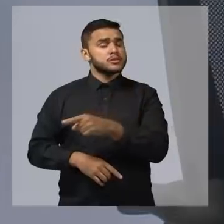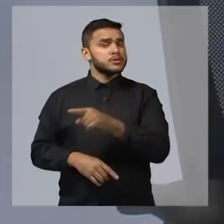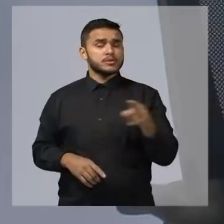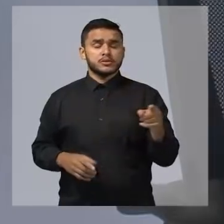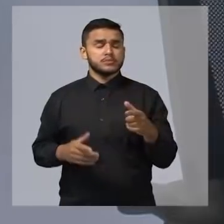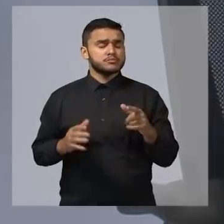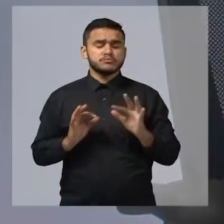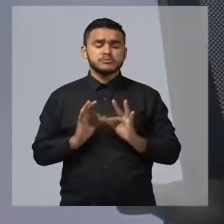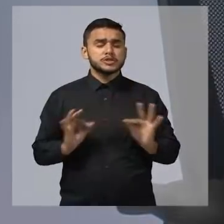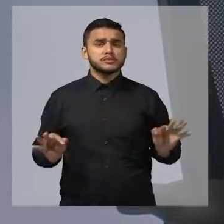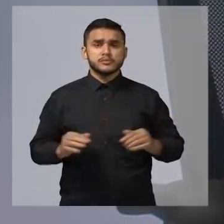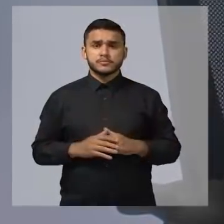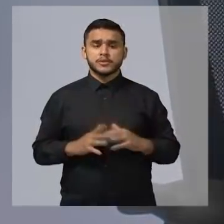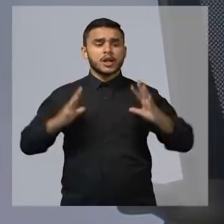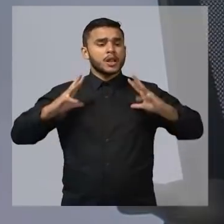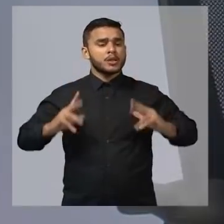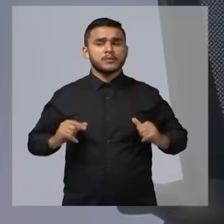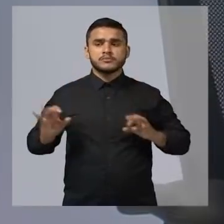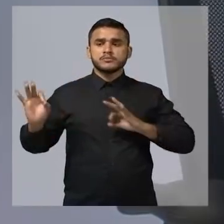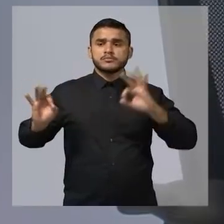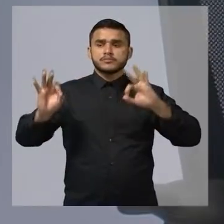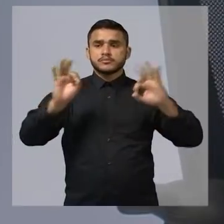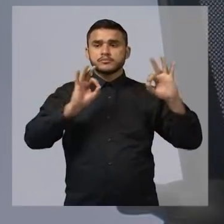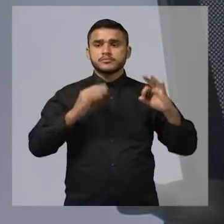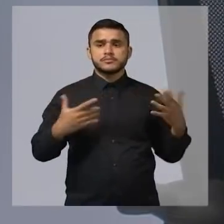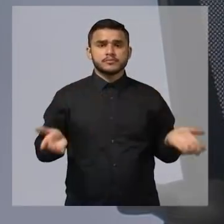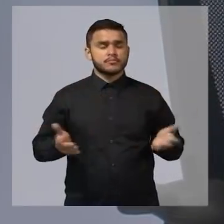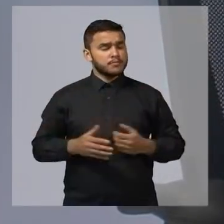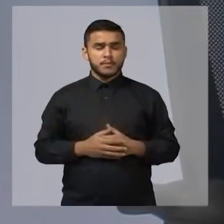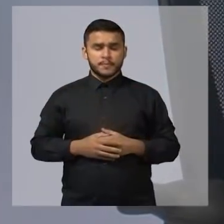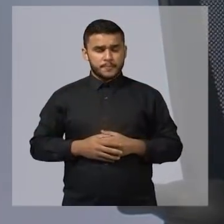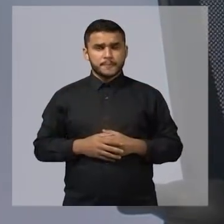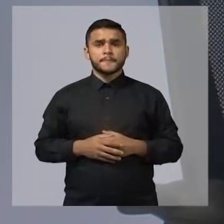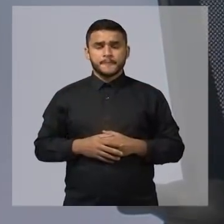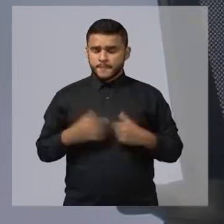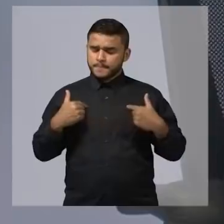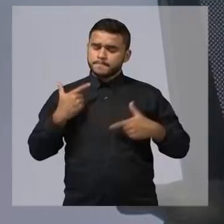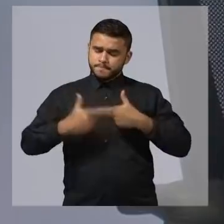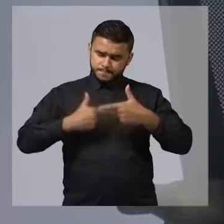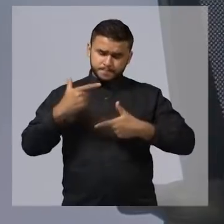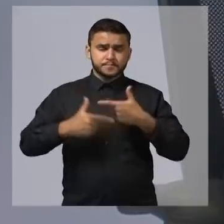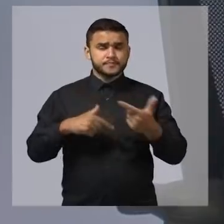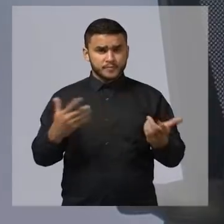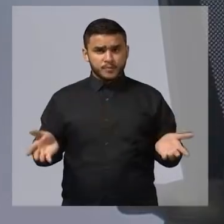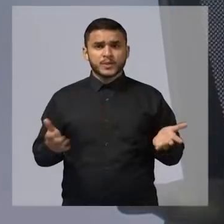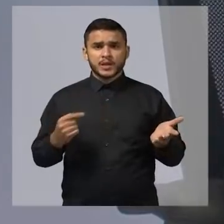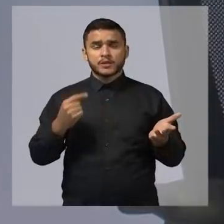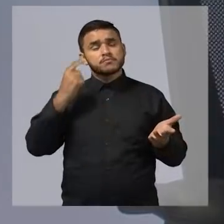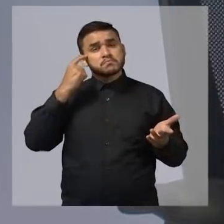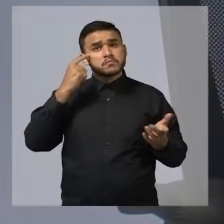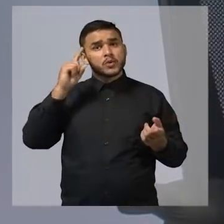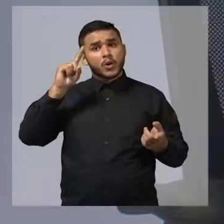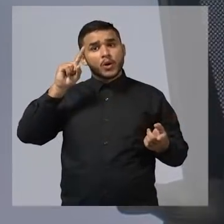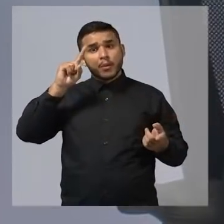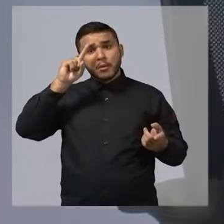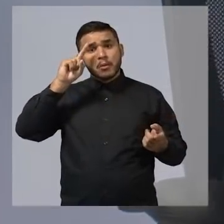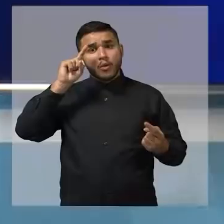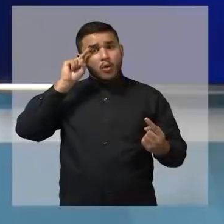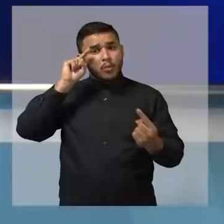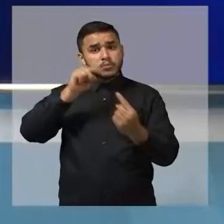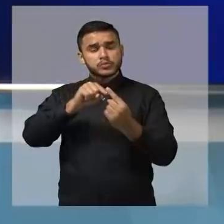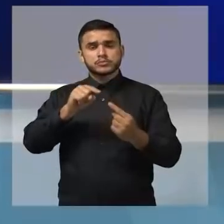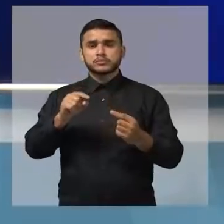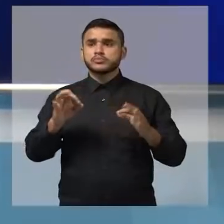limpeza, e fazer a limpeza. E a gente está trabalhando para isso, e a ideia é que todas as unidades estejam no padrão da unidade que